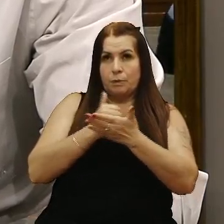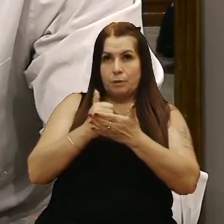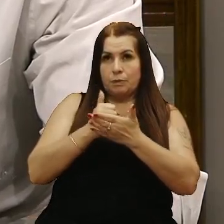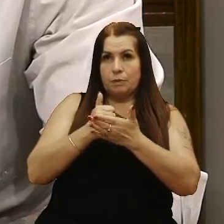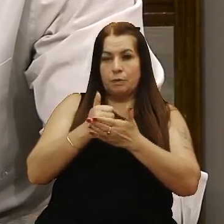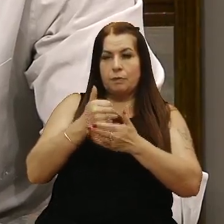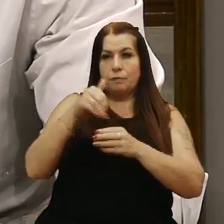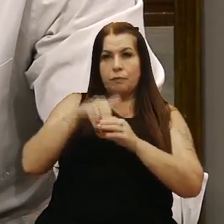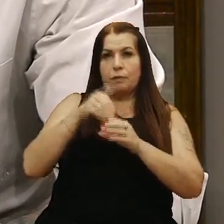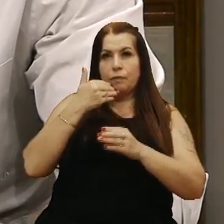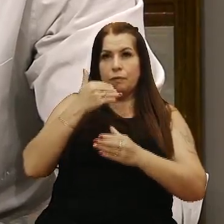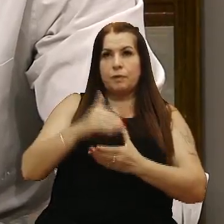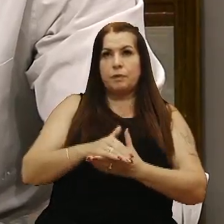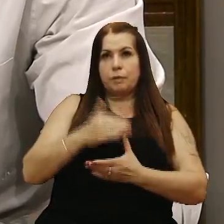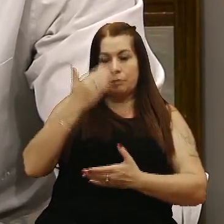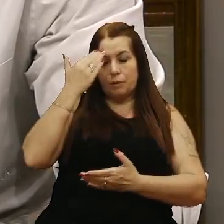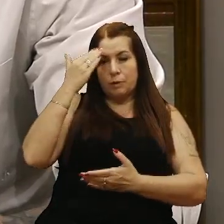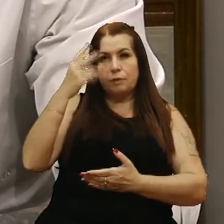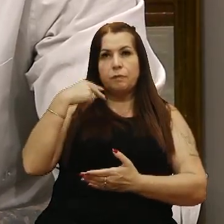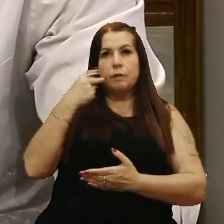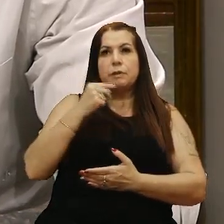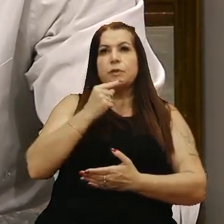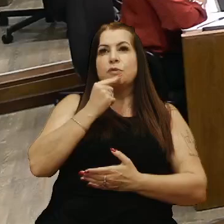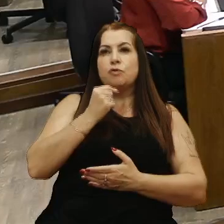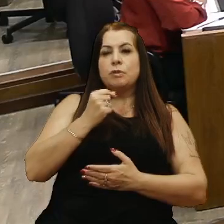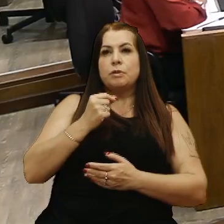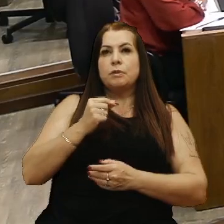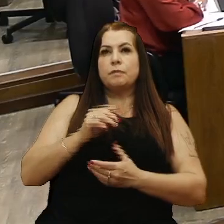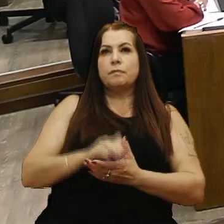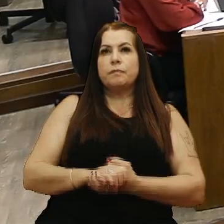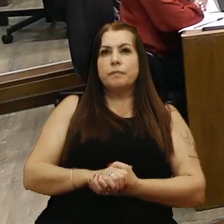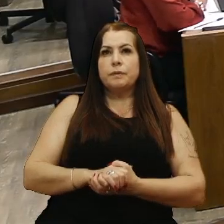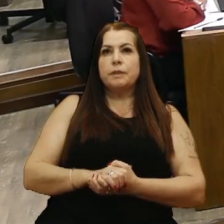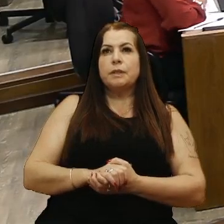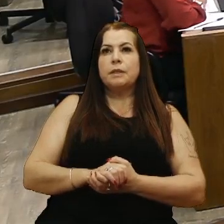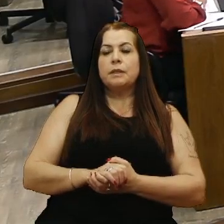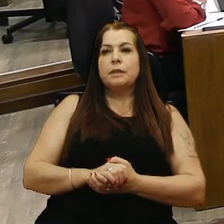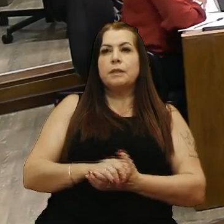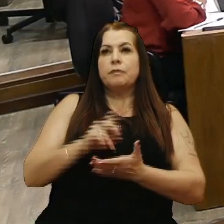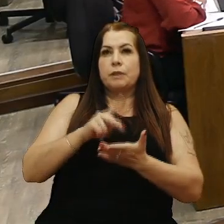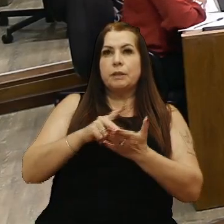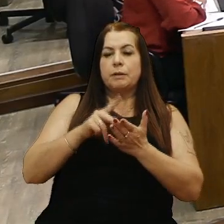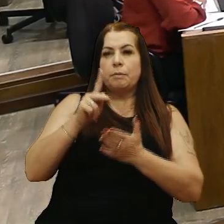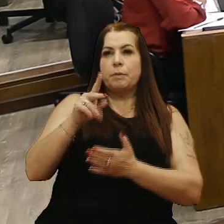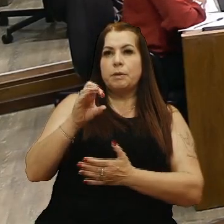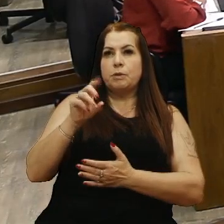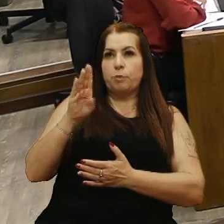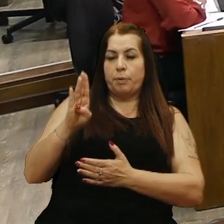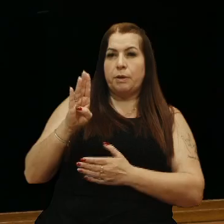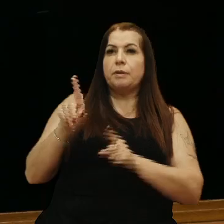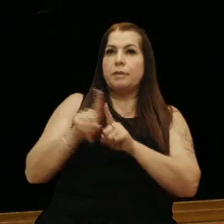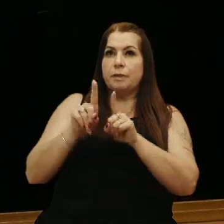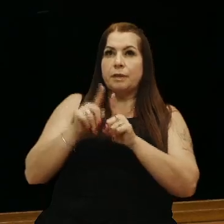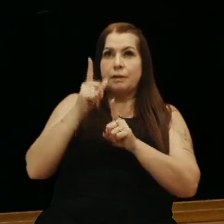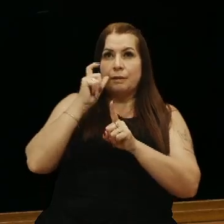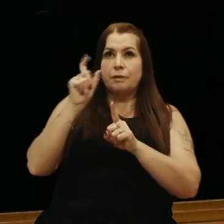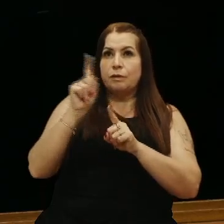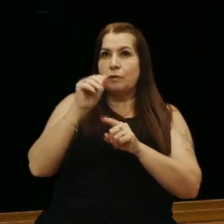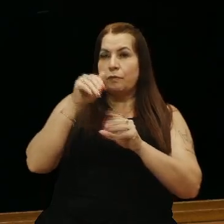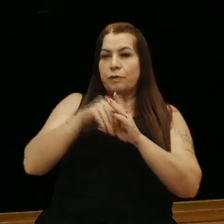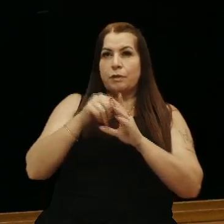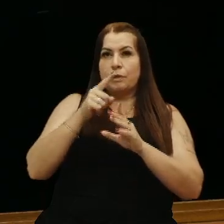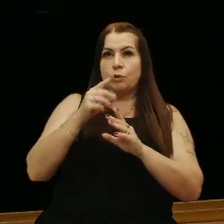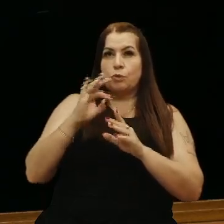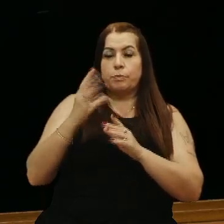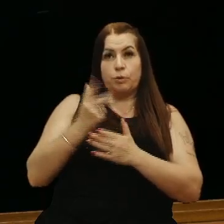votar favorável. Obrigado, vereador João Ex, pela orientação. De fato, a bancada do PCdoB tem interesse em não votar 14